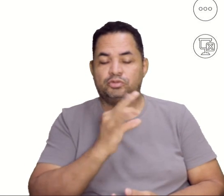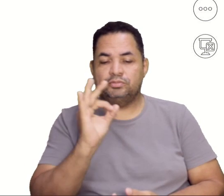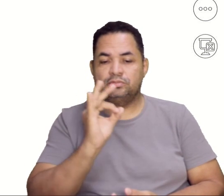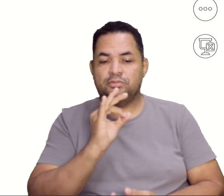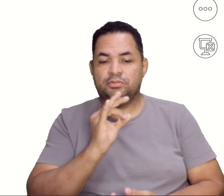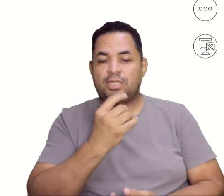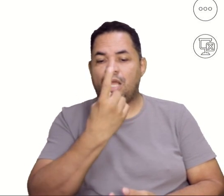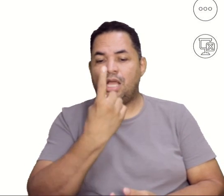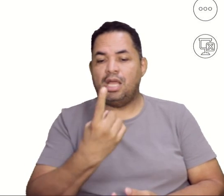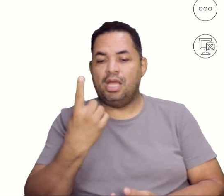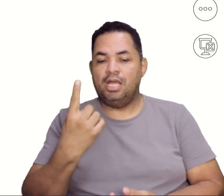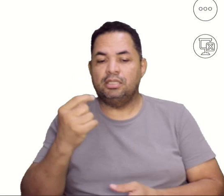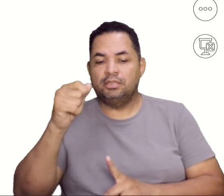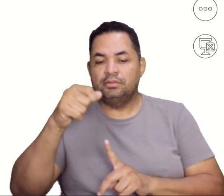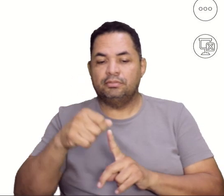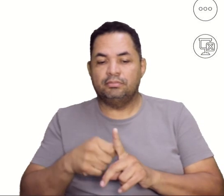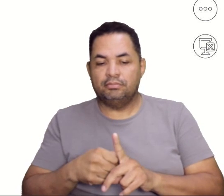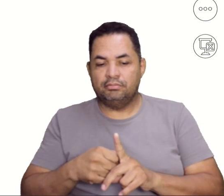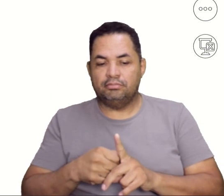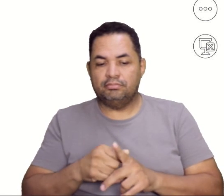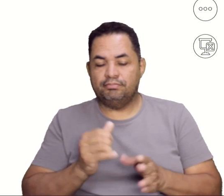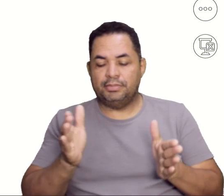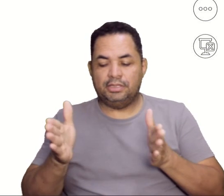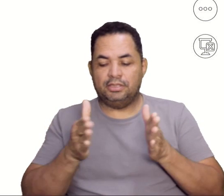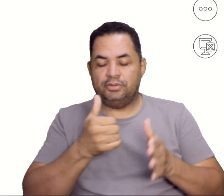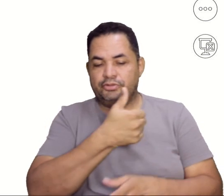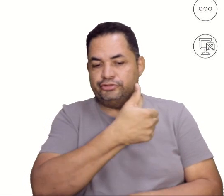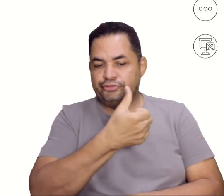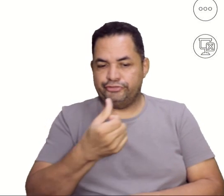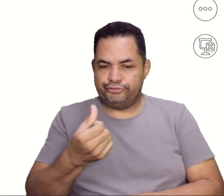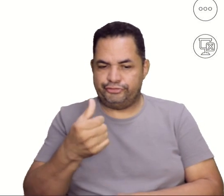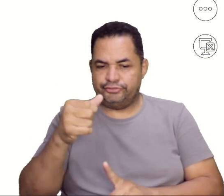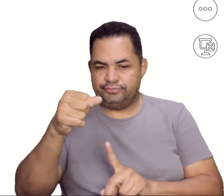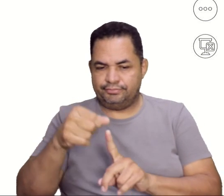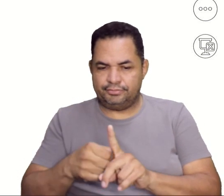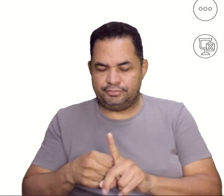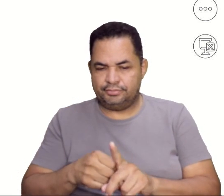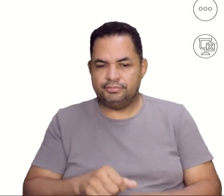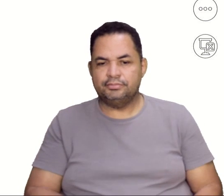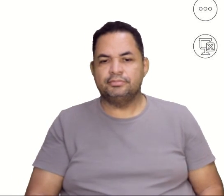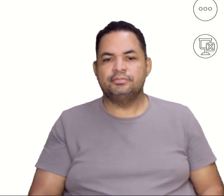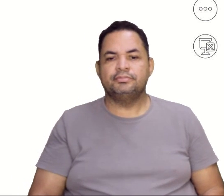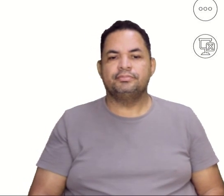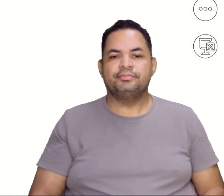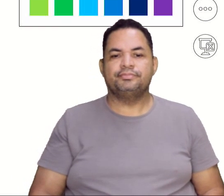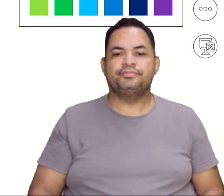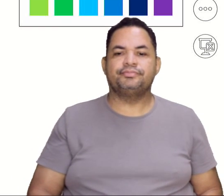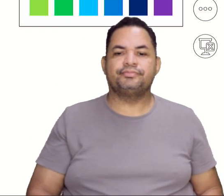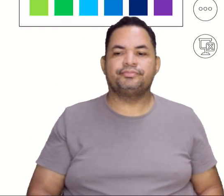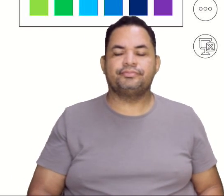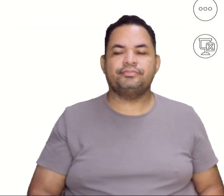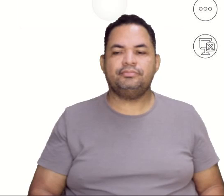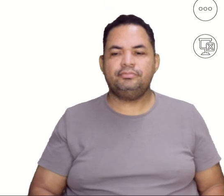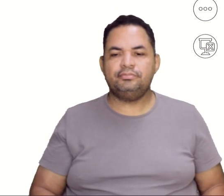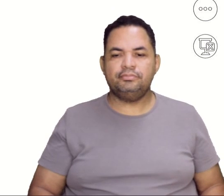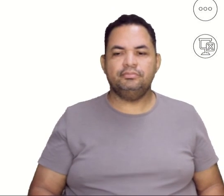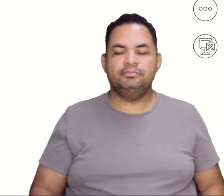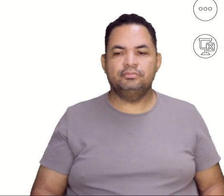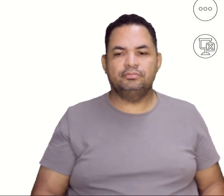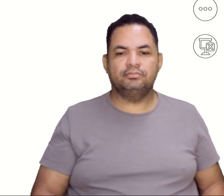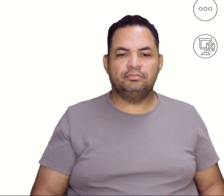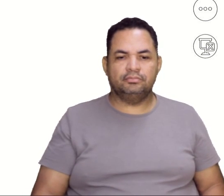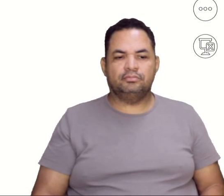mês durante 16 meses e aqui a gente já sabe né se tá falando que o juro é simples a gente vai usar a taxa